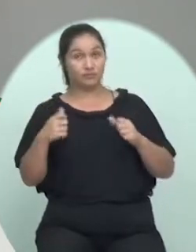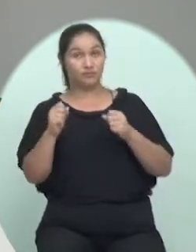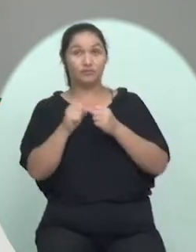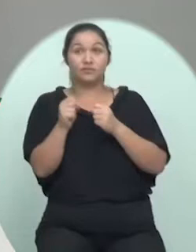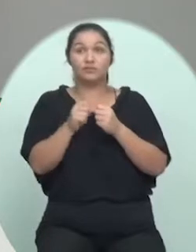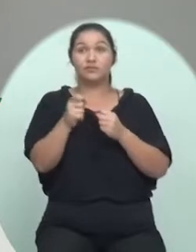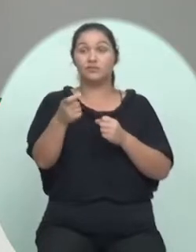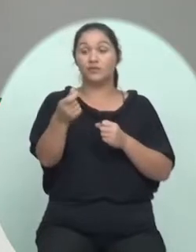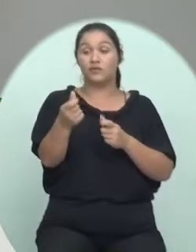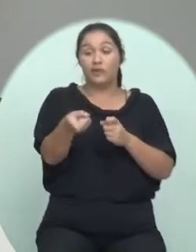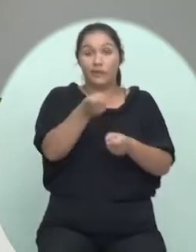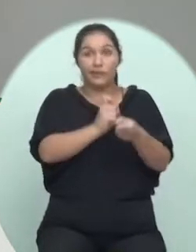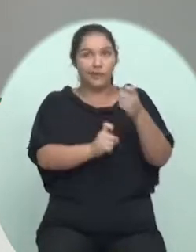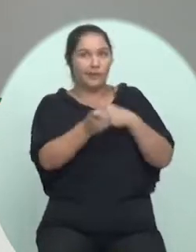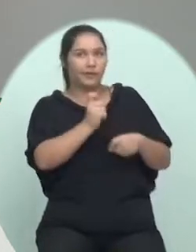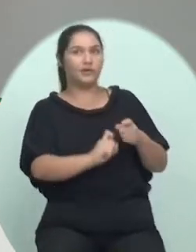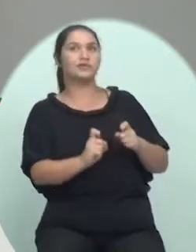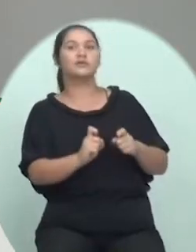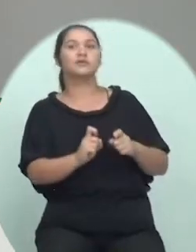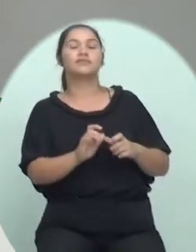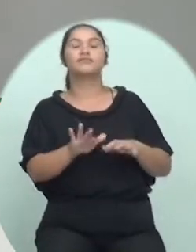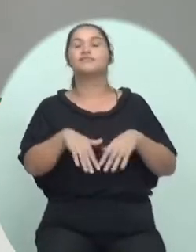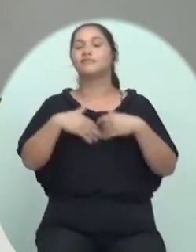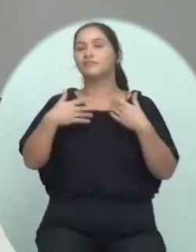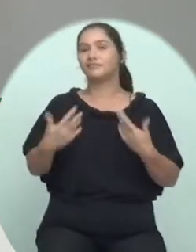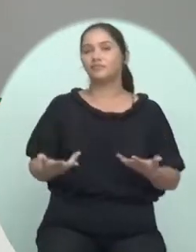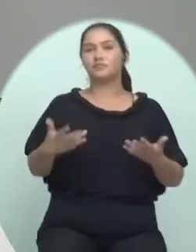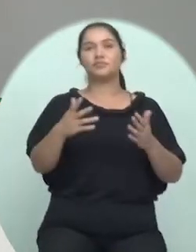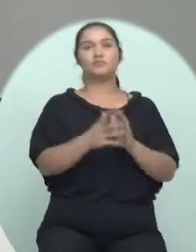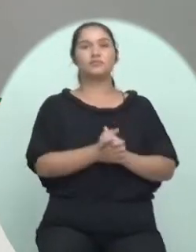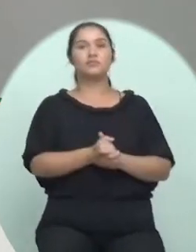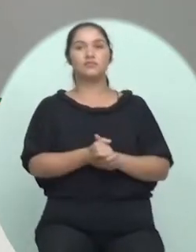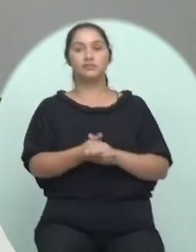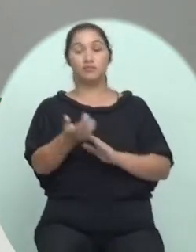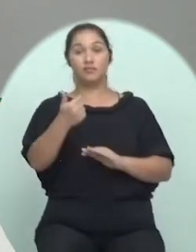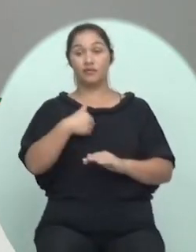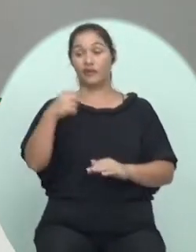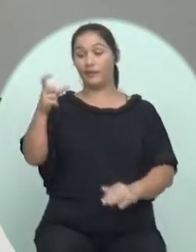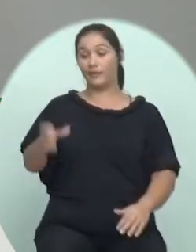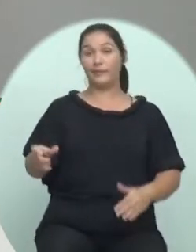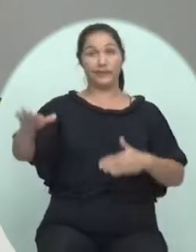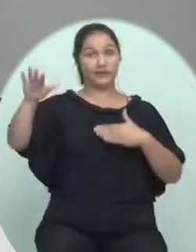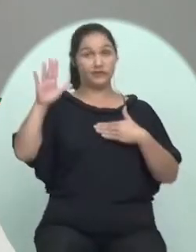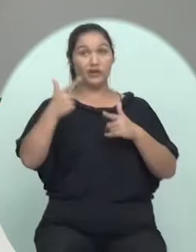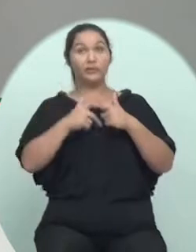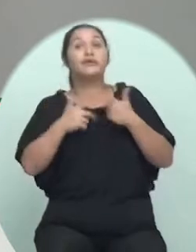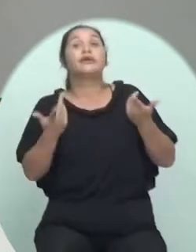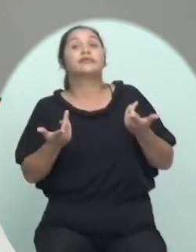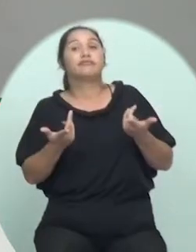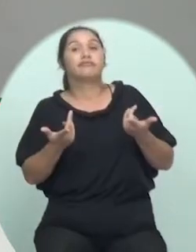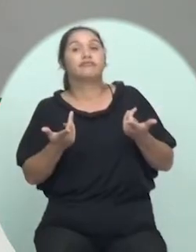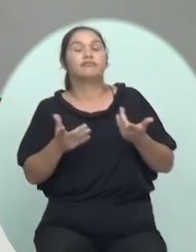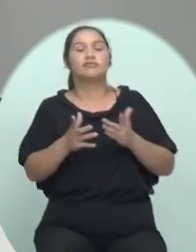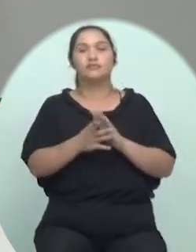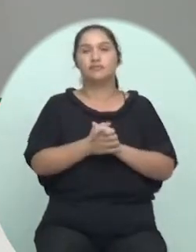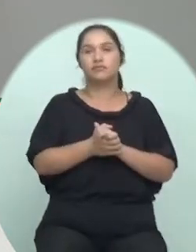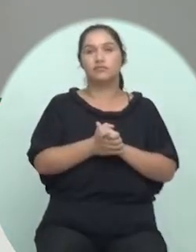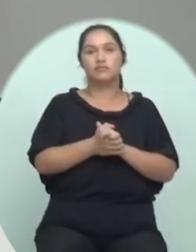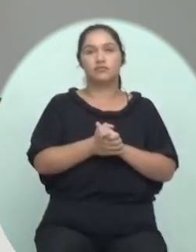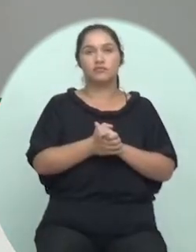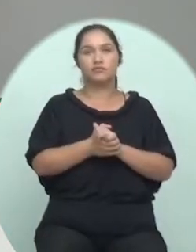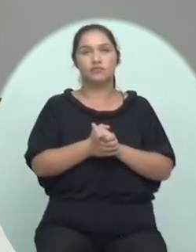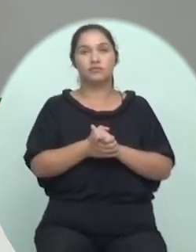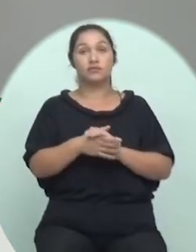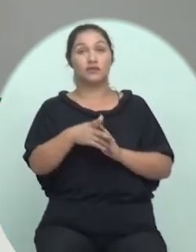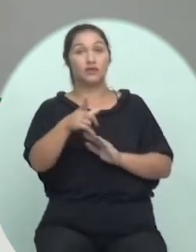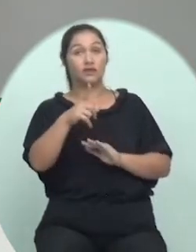economia, sim, para ter a nossa casa. Também fomos candidato, porque no momento a gente tinha 8 votos já